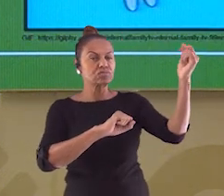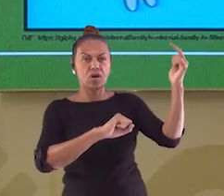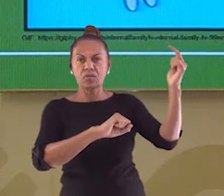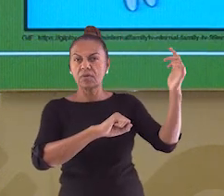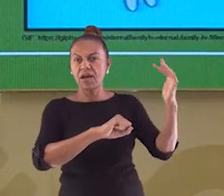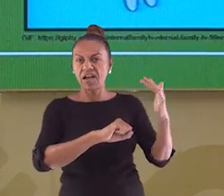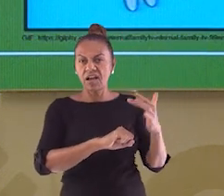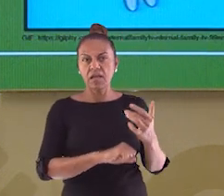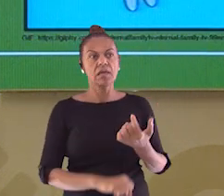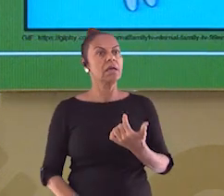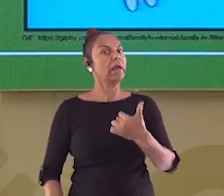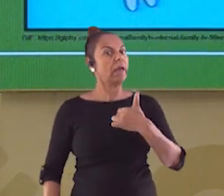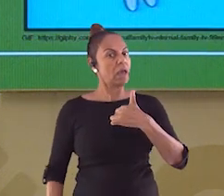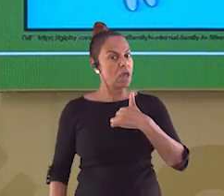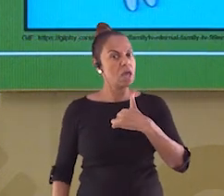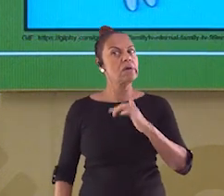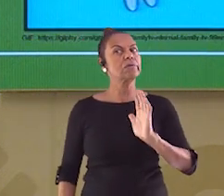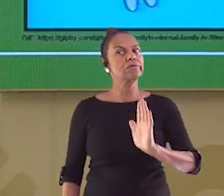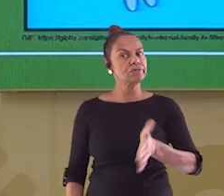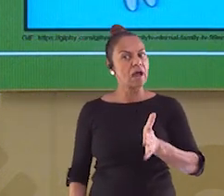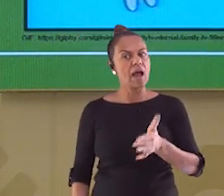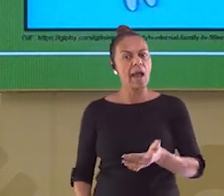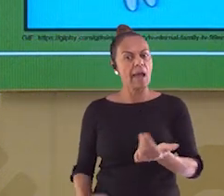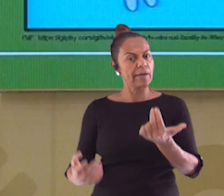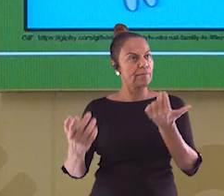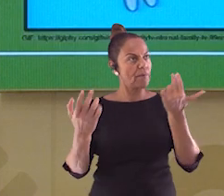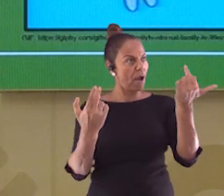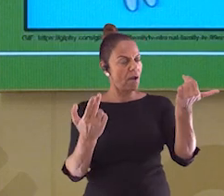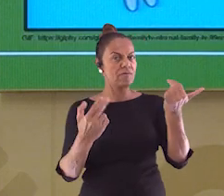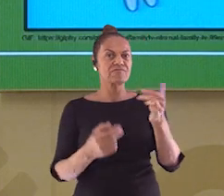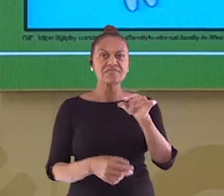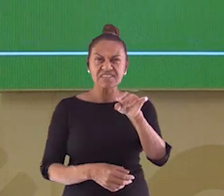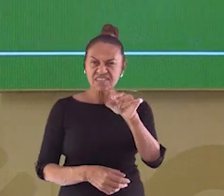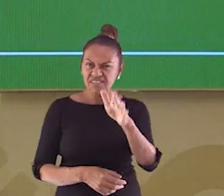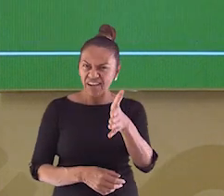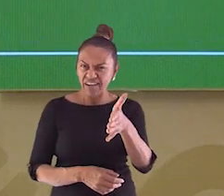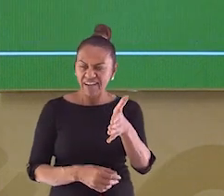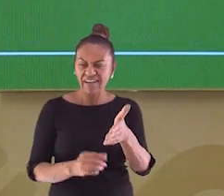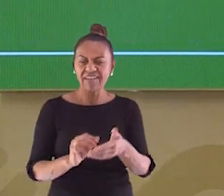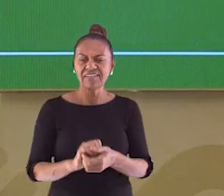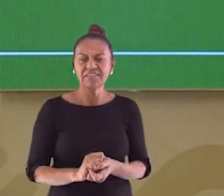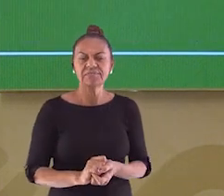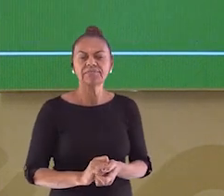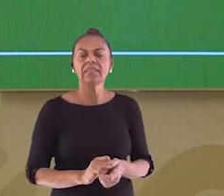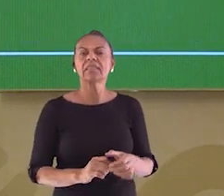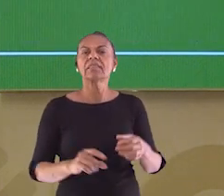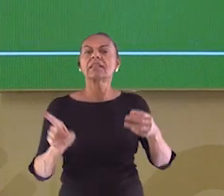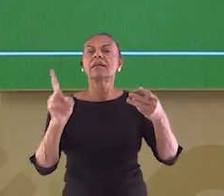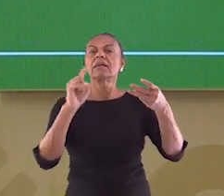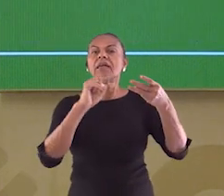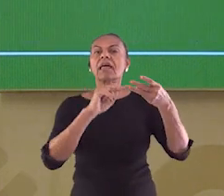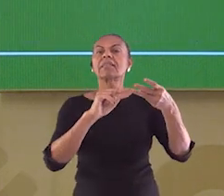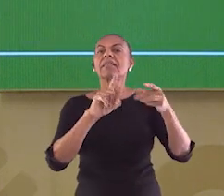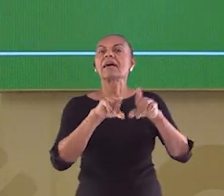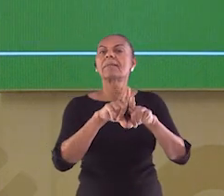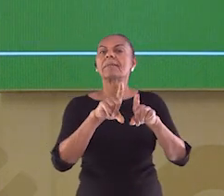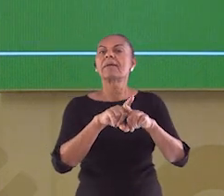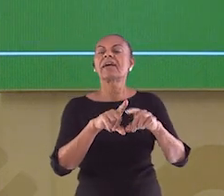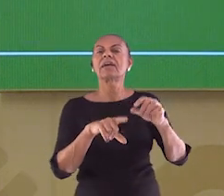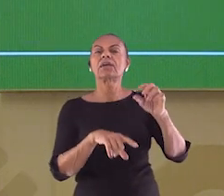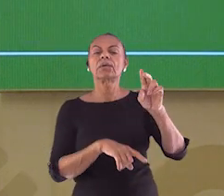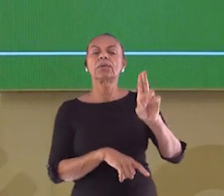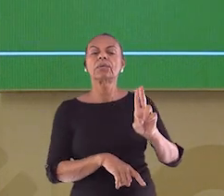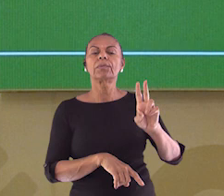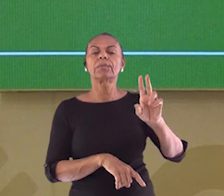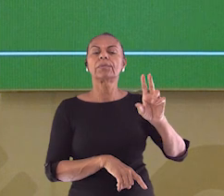solar. Eu já fiquei desse jeito. Será que você também já ficou? E os raios UVC são